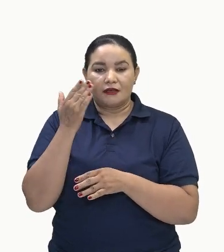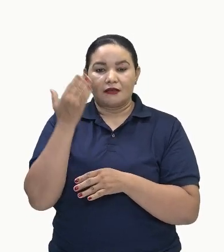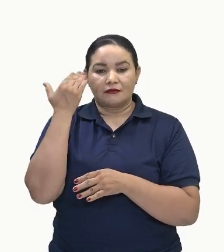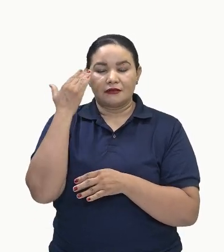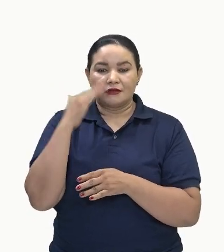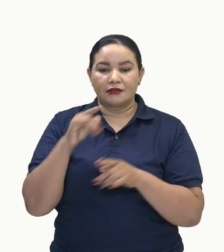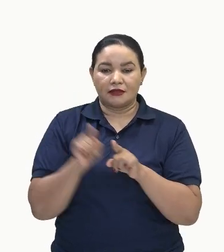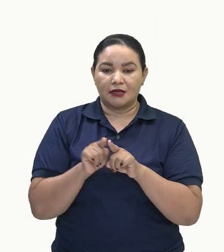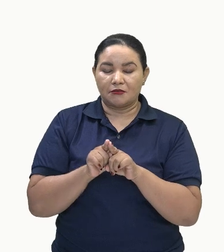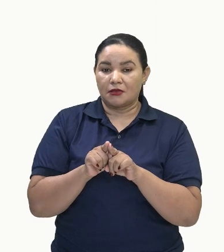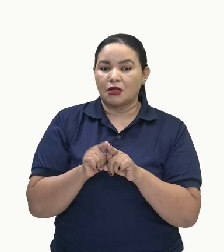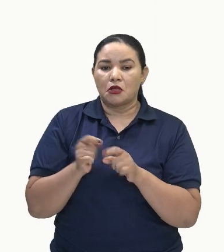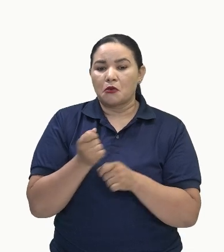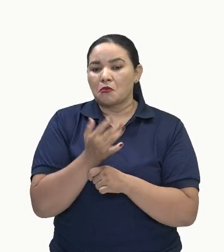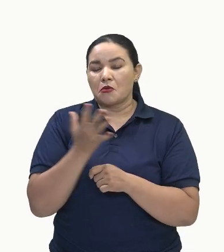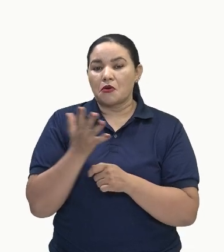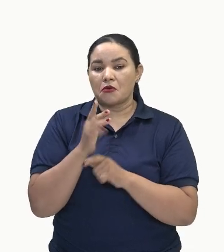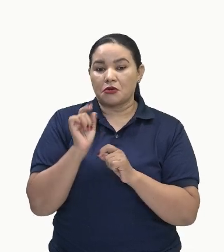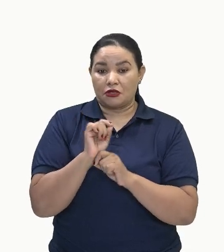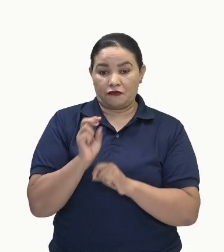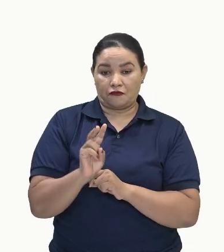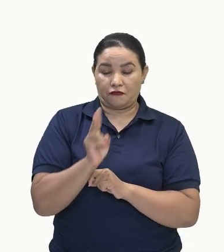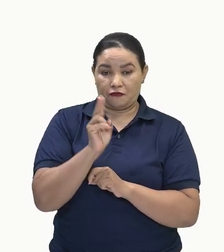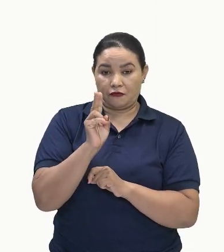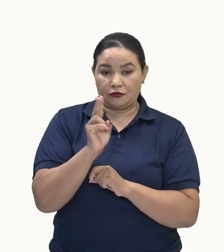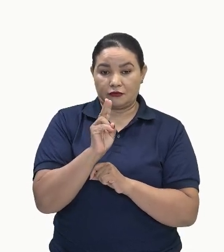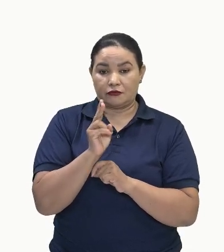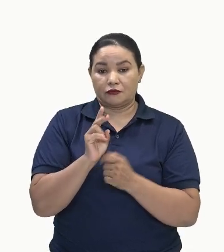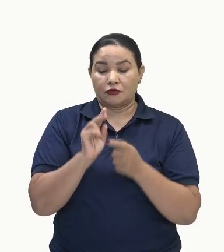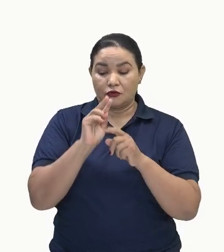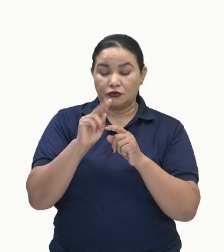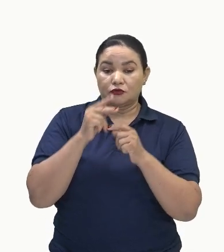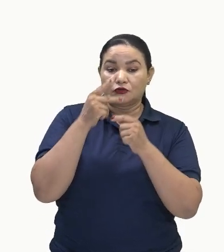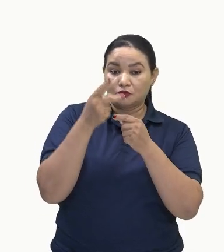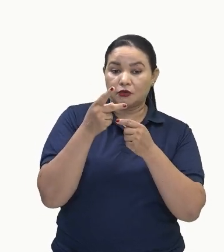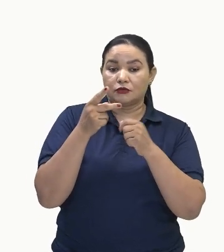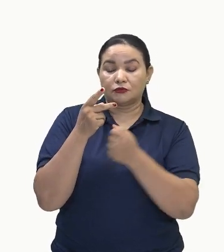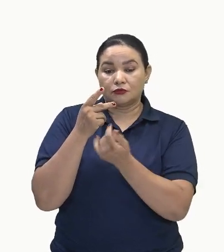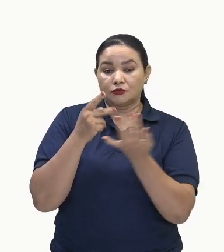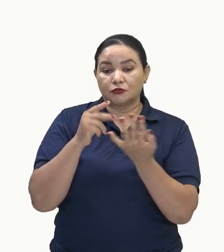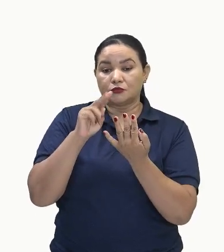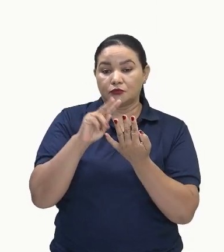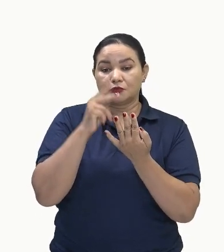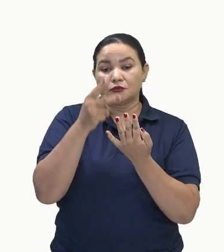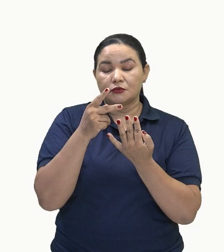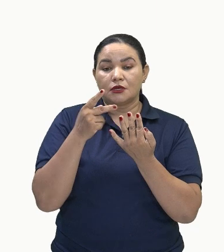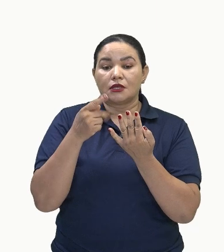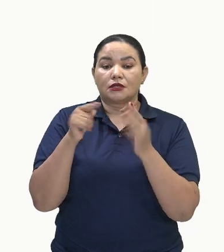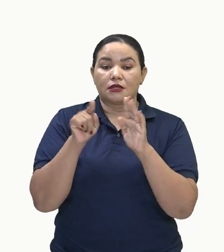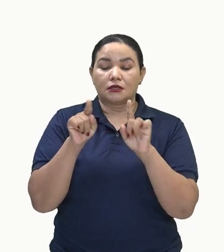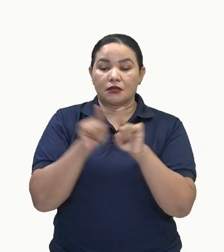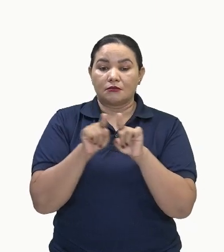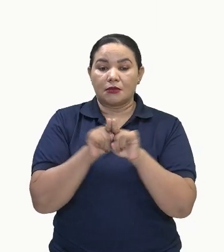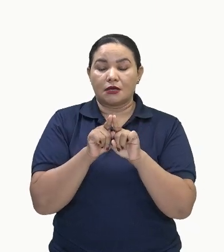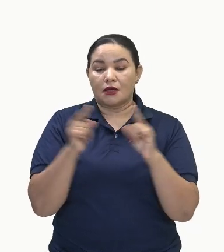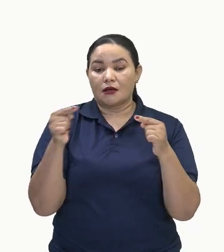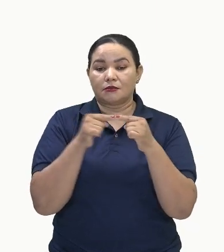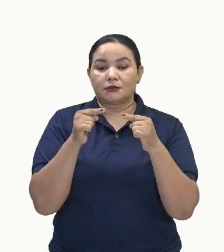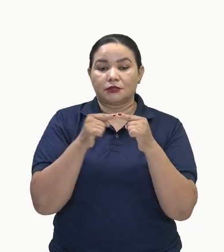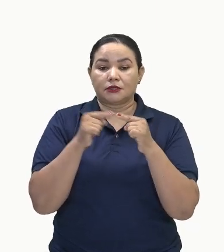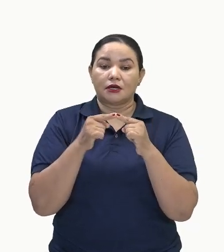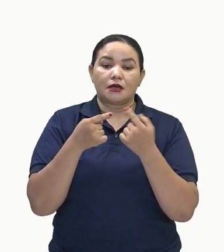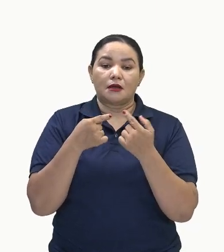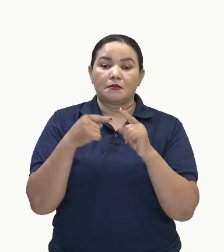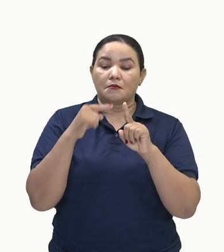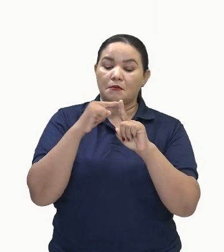casas decimais faz referência ao valor do expoente em módulo, quer dizer, o valor do expoente desconsiderando o sinal. Agora observa aqui o que o professor vai mostrar para você.